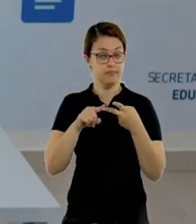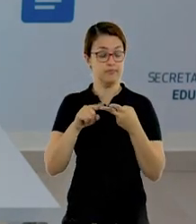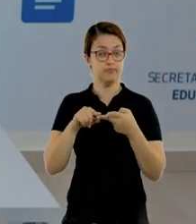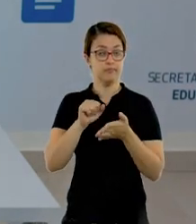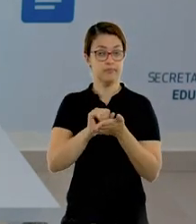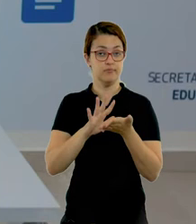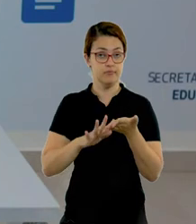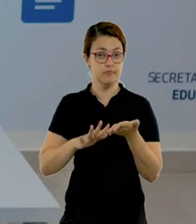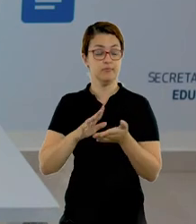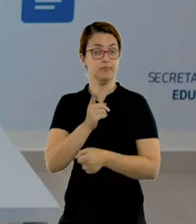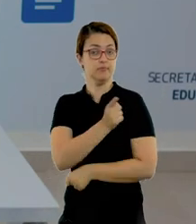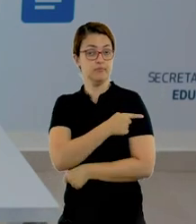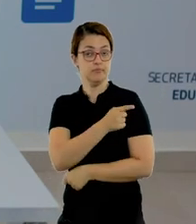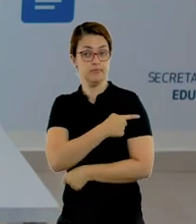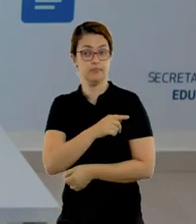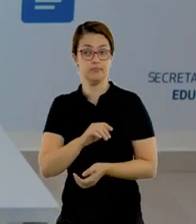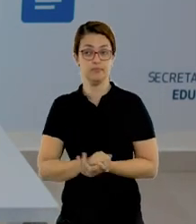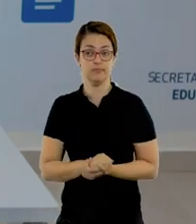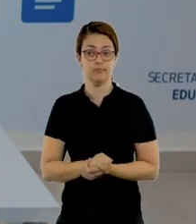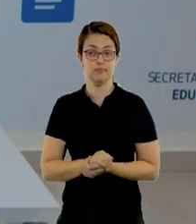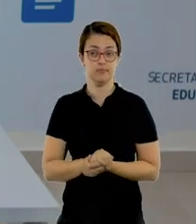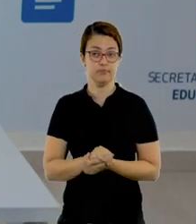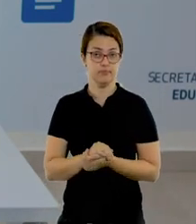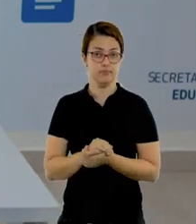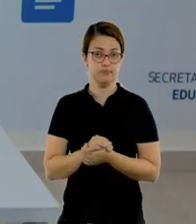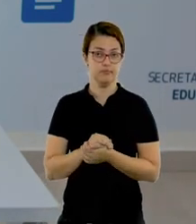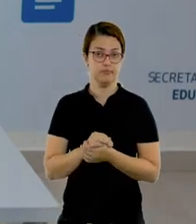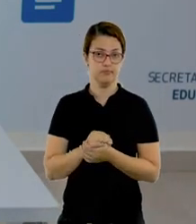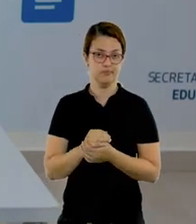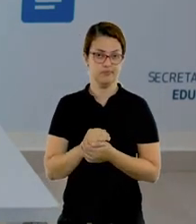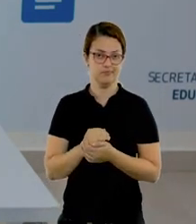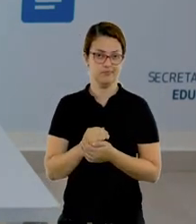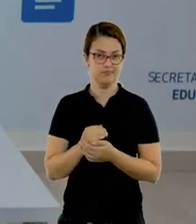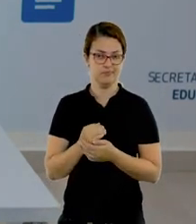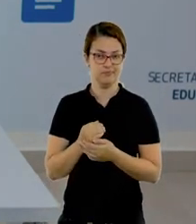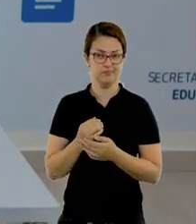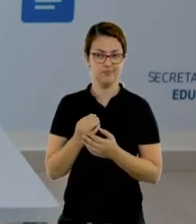turma do primeiro ano, qual que é? Pegue os cartãozinhos,